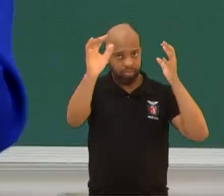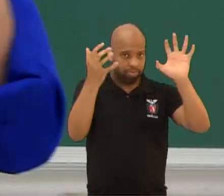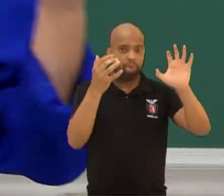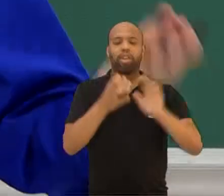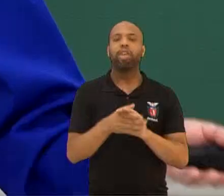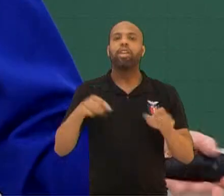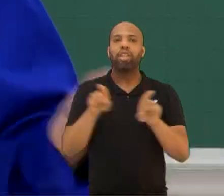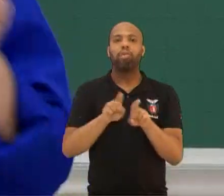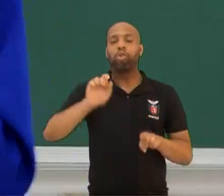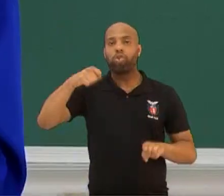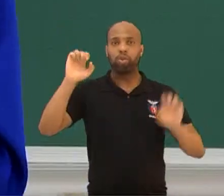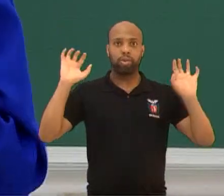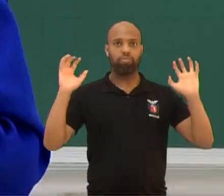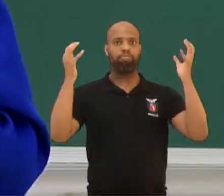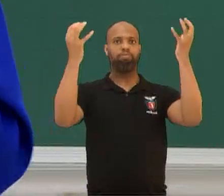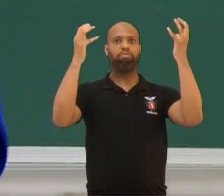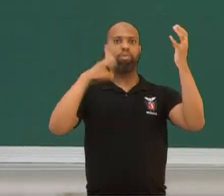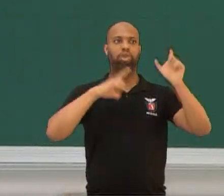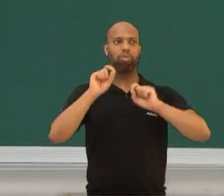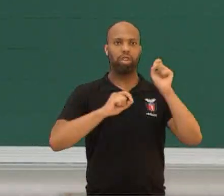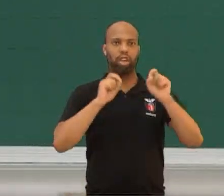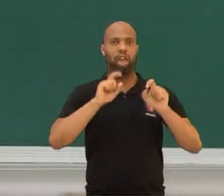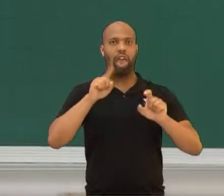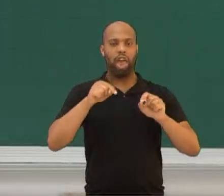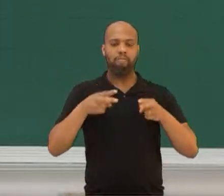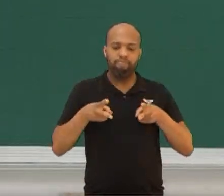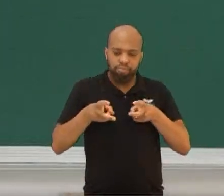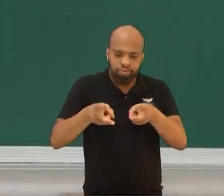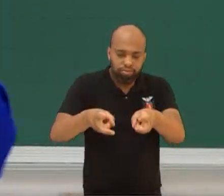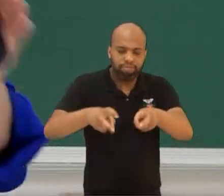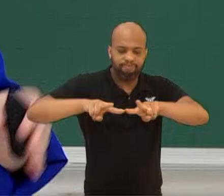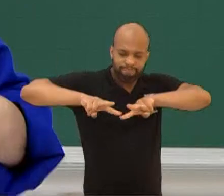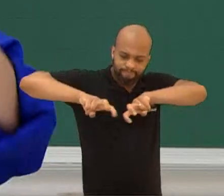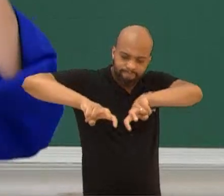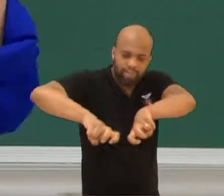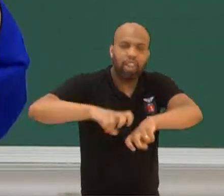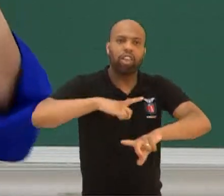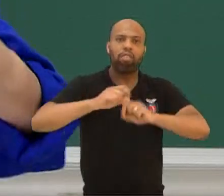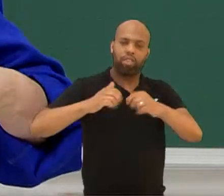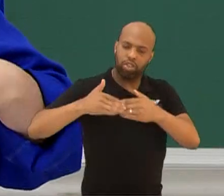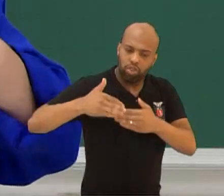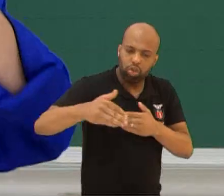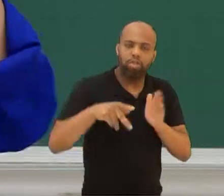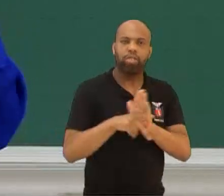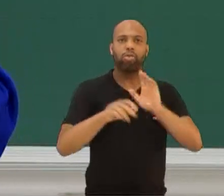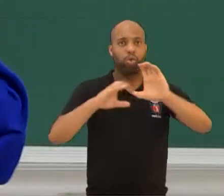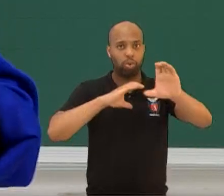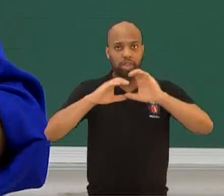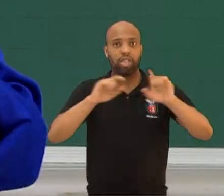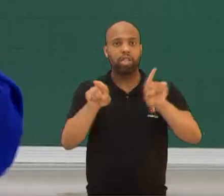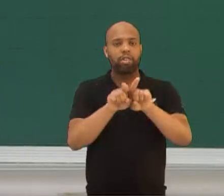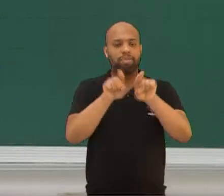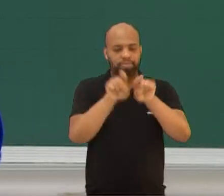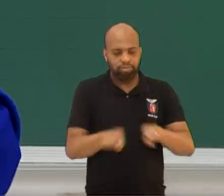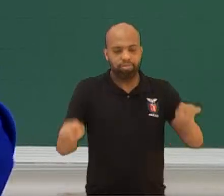meteorológica, e a questão de clima é um pouquinho mais difícil, porque aí é uma medição feita a partir da comunicação e da repetição de no mínimo de 30